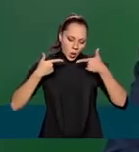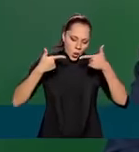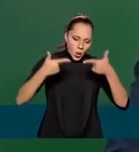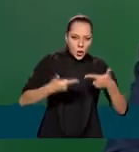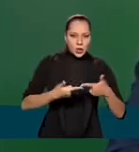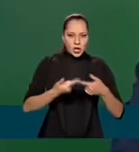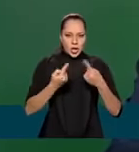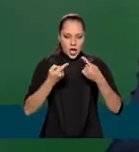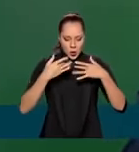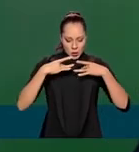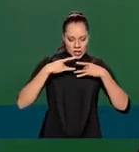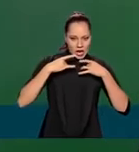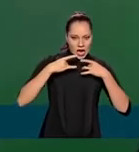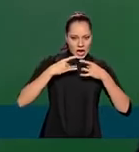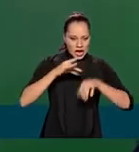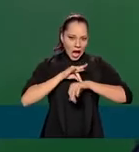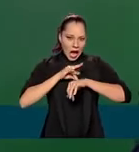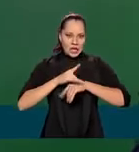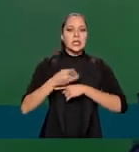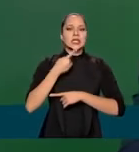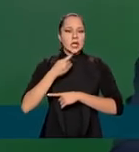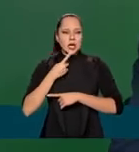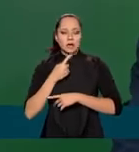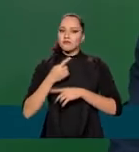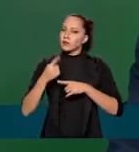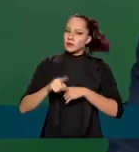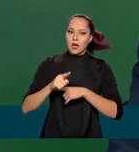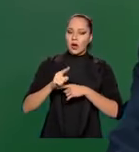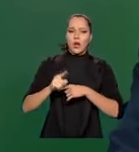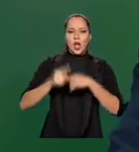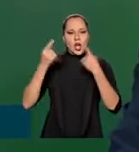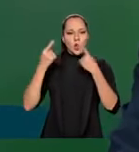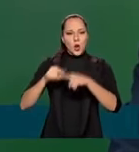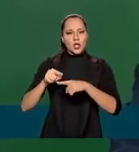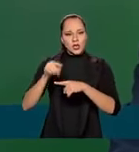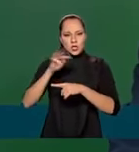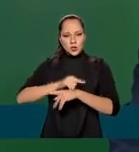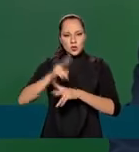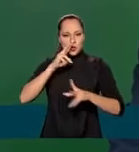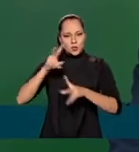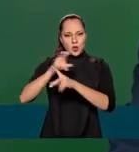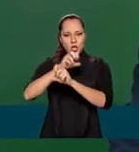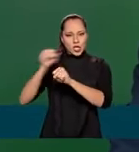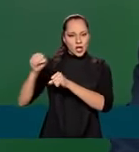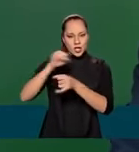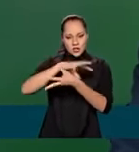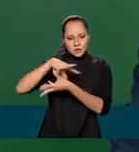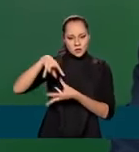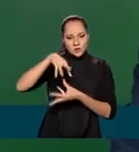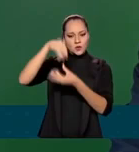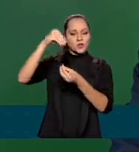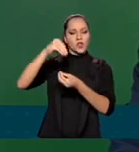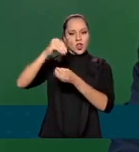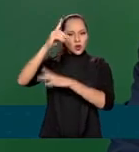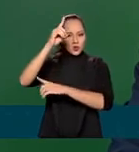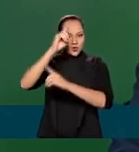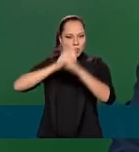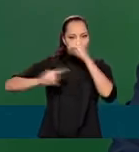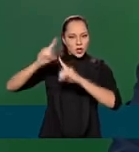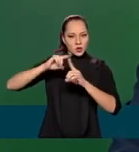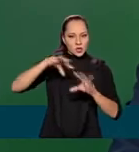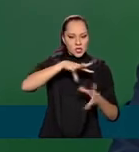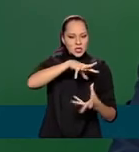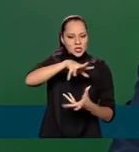apenas é mas contra os principados e as potestades contra os dominadores deste